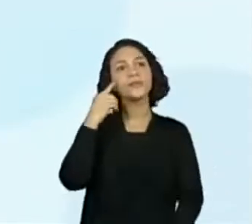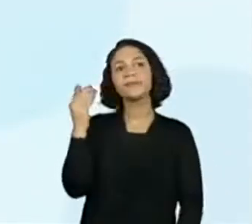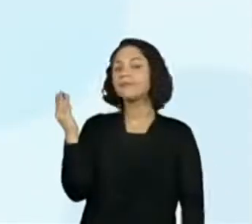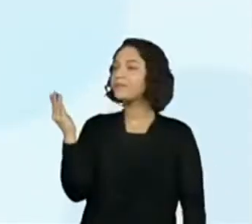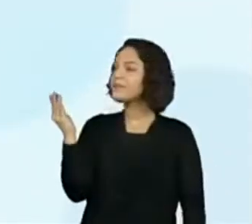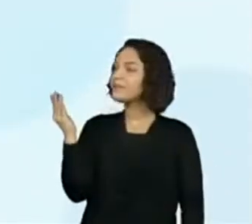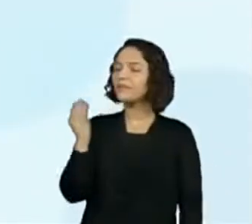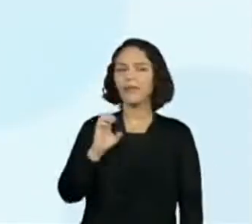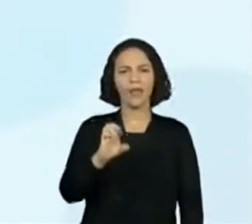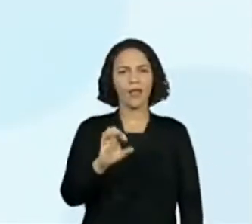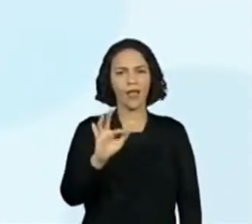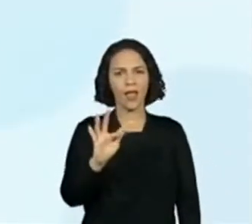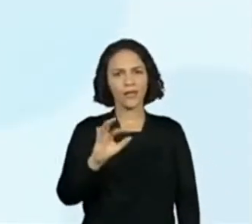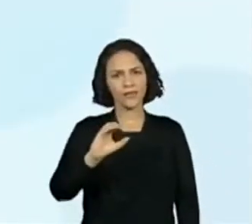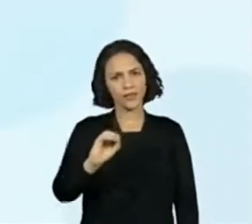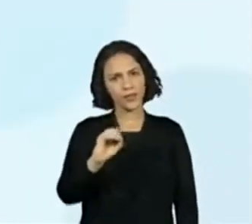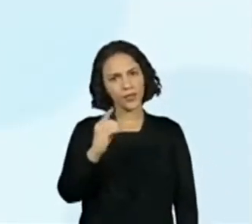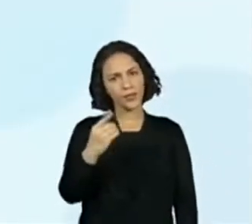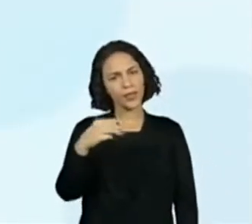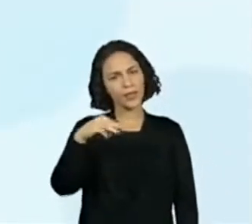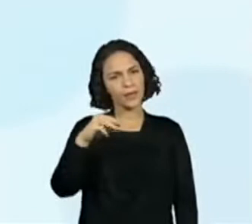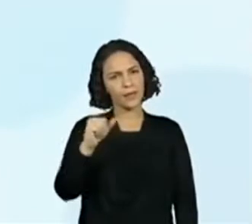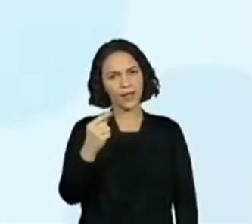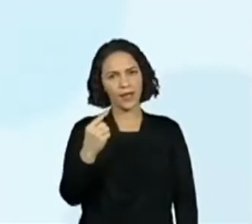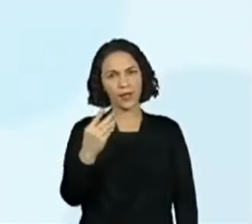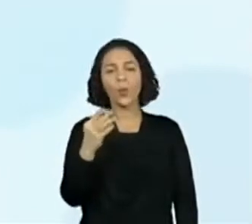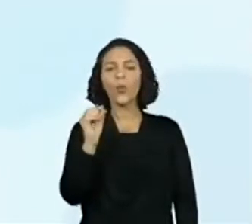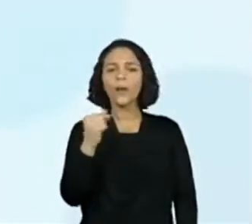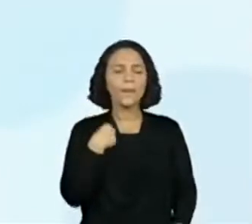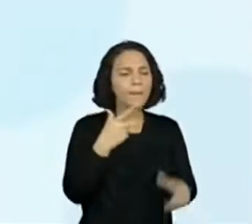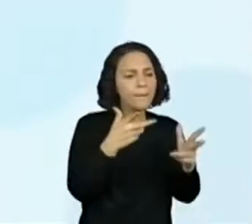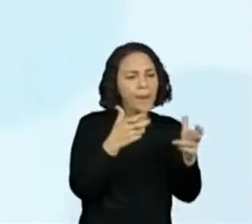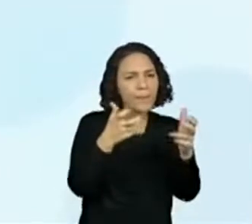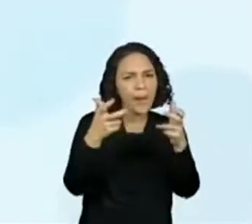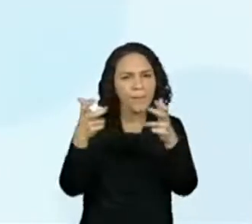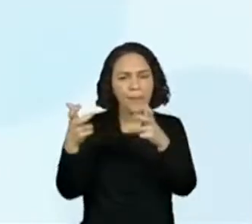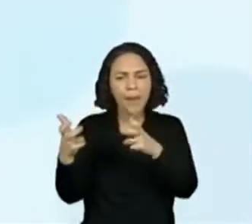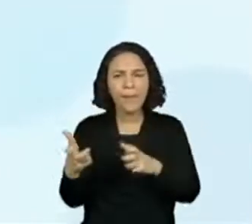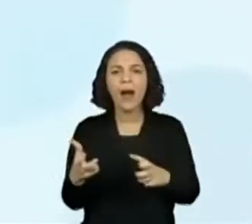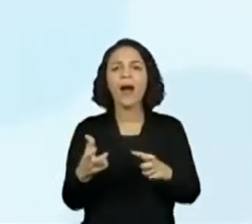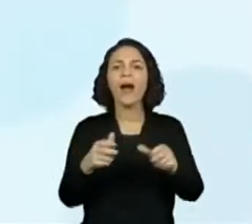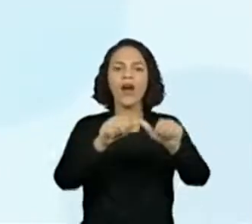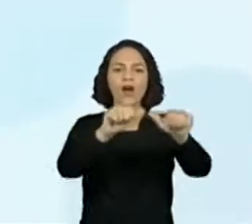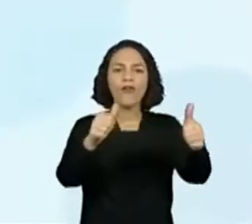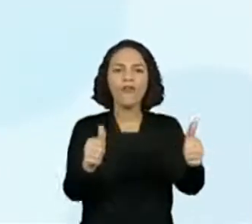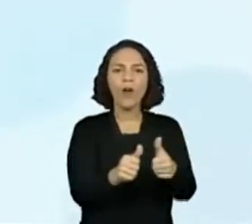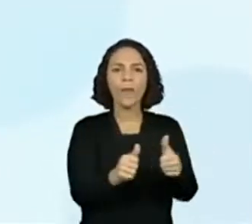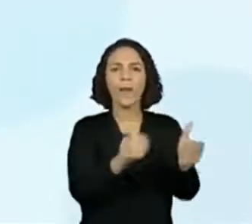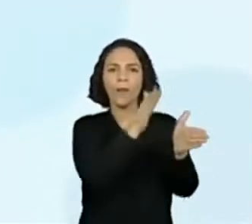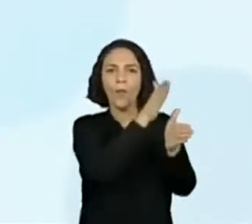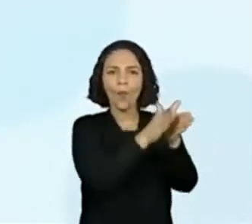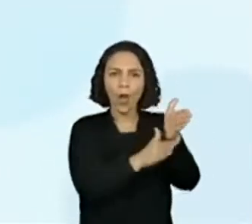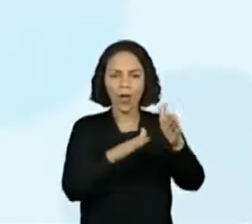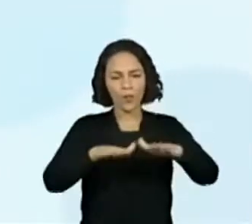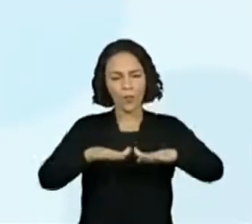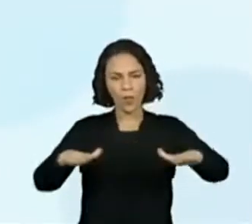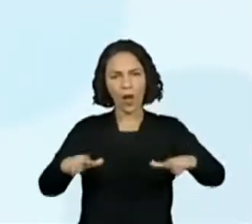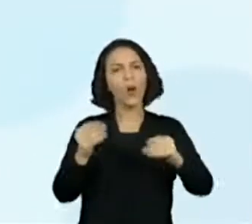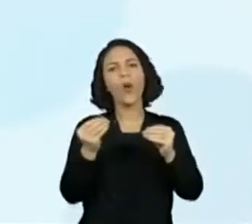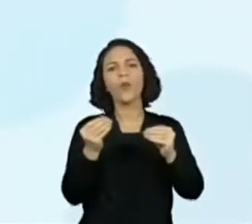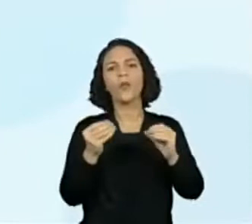EF01MA14, identificar e nomear figuras planas, círculo, quadrado, retângulo e triângulo em